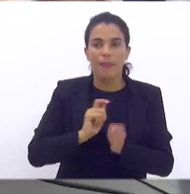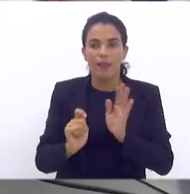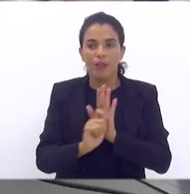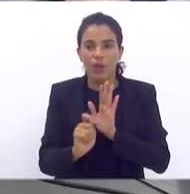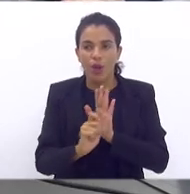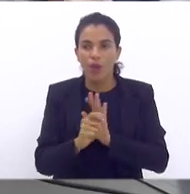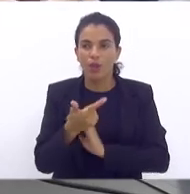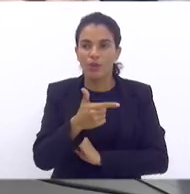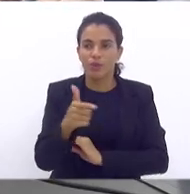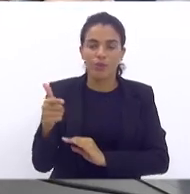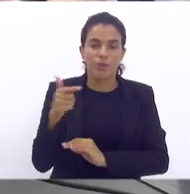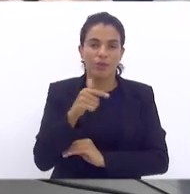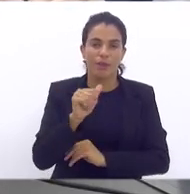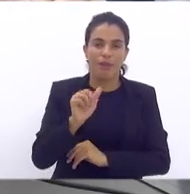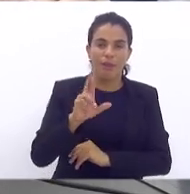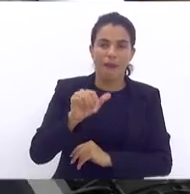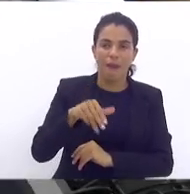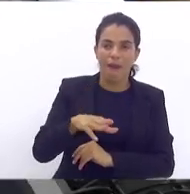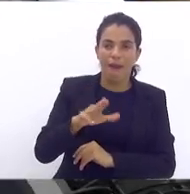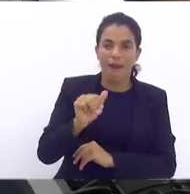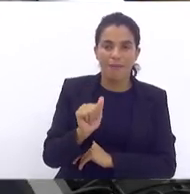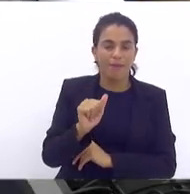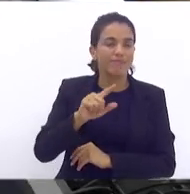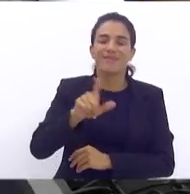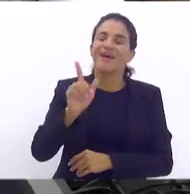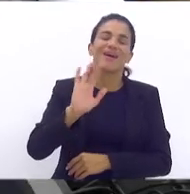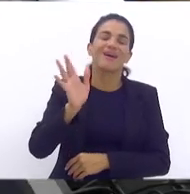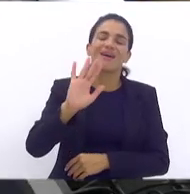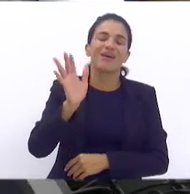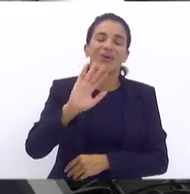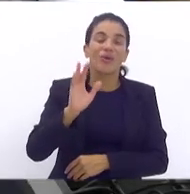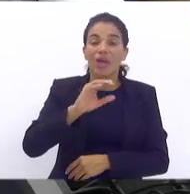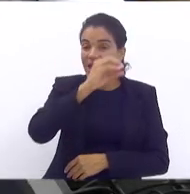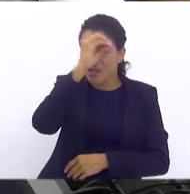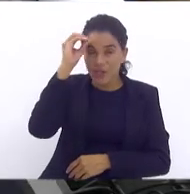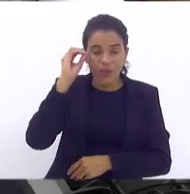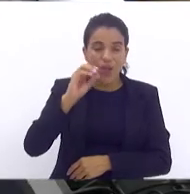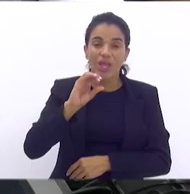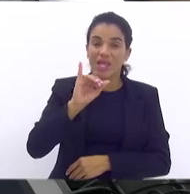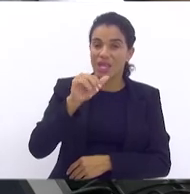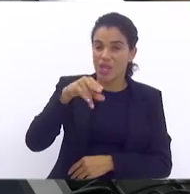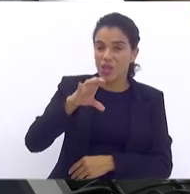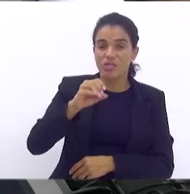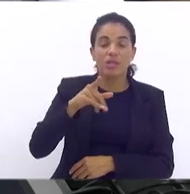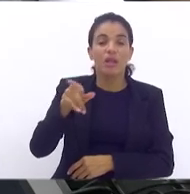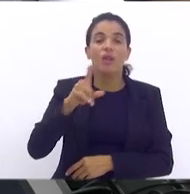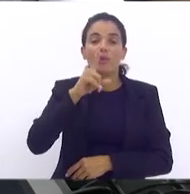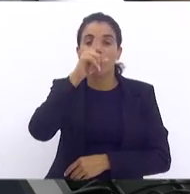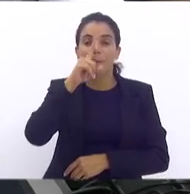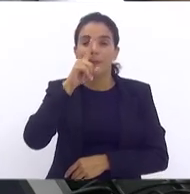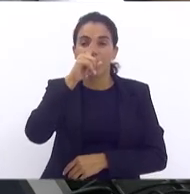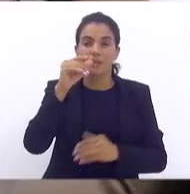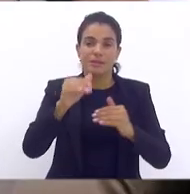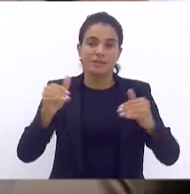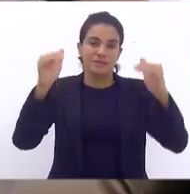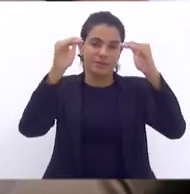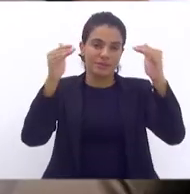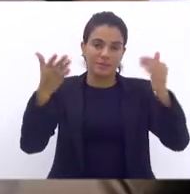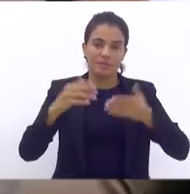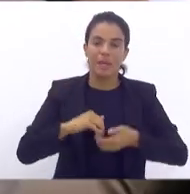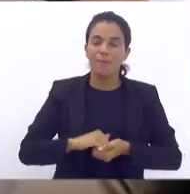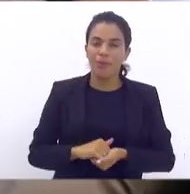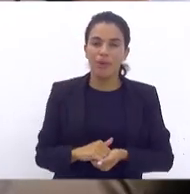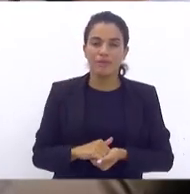nuclear, que não tem míssil balístico? Inocente é que ele não está ameaçando a soberania. Porque justamente isso, ele não está ameaçando a soberania. Tá? Ou seja, não há